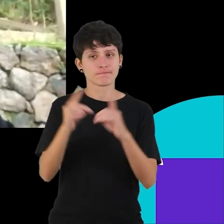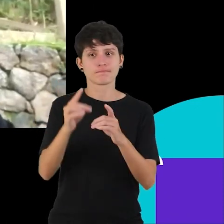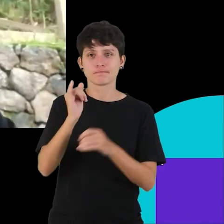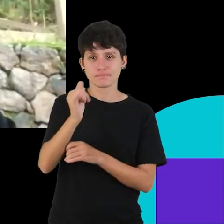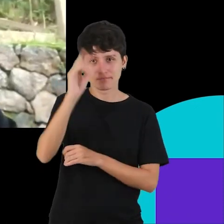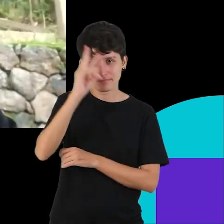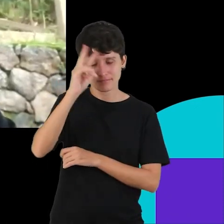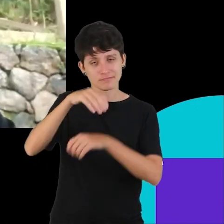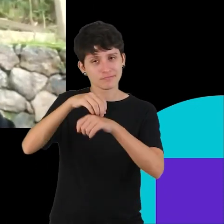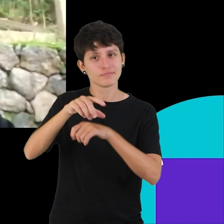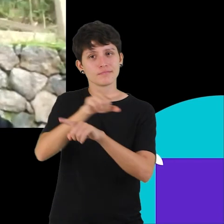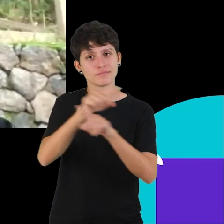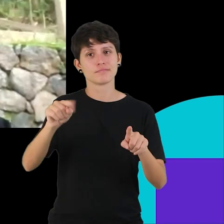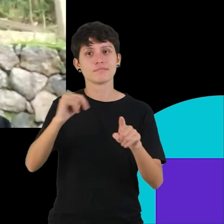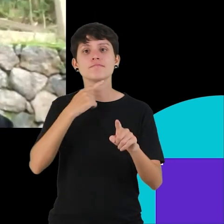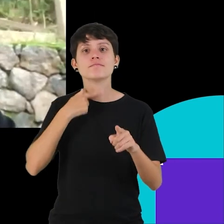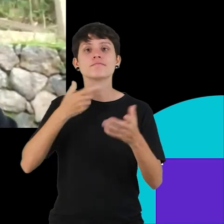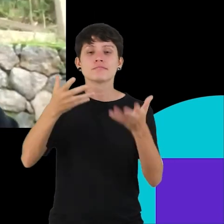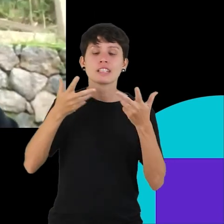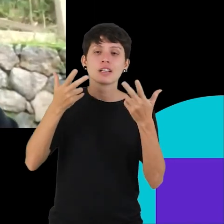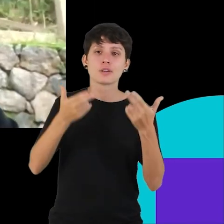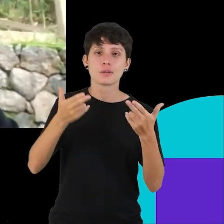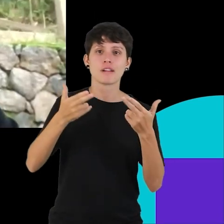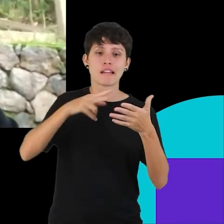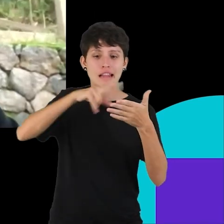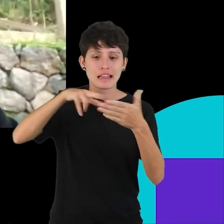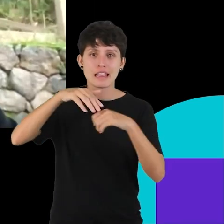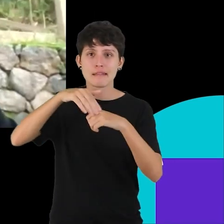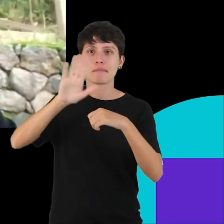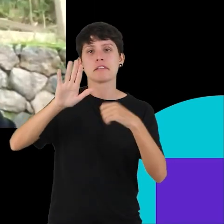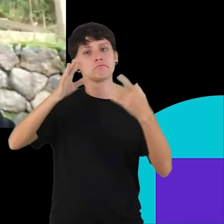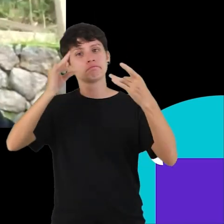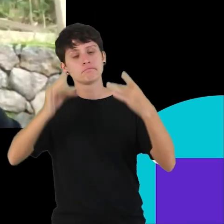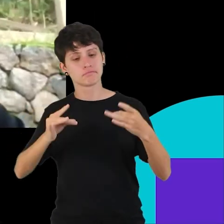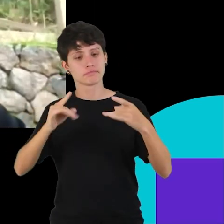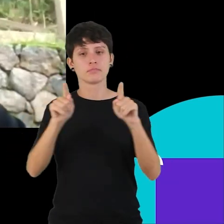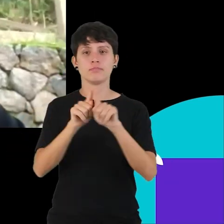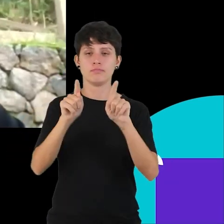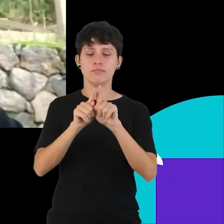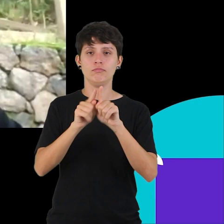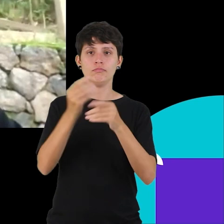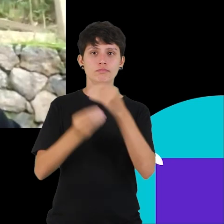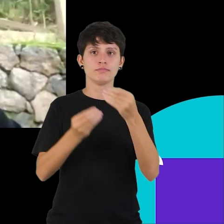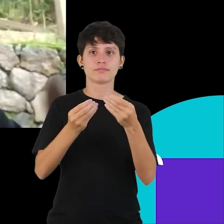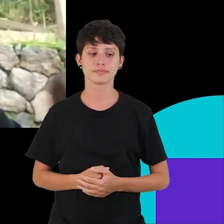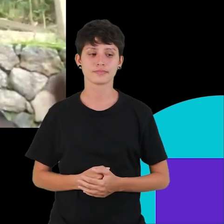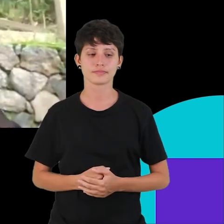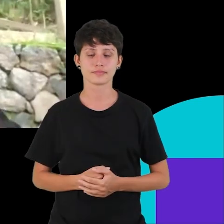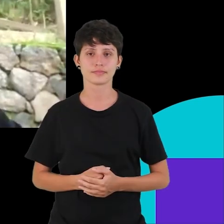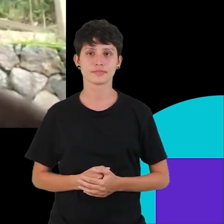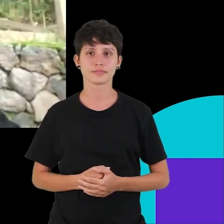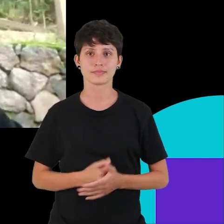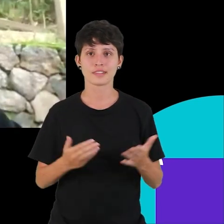demais. Enfim, várias possibilidades. E aí, se você desce mais o nível do modelo mental, você descobre o